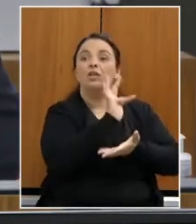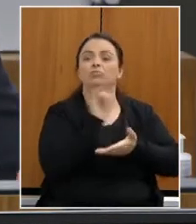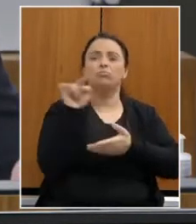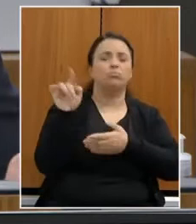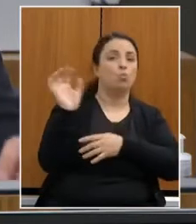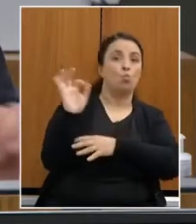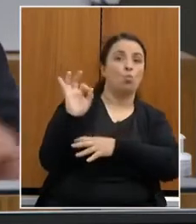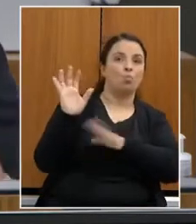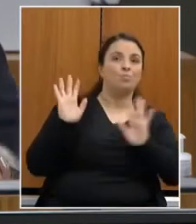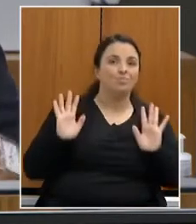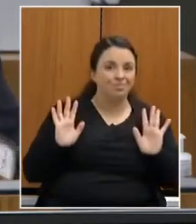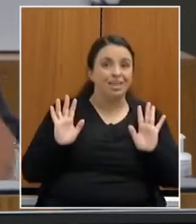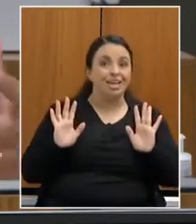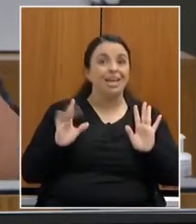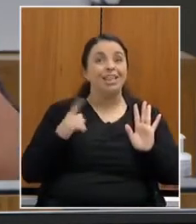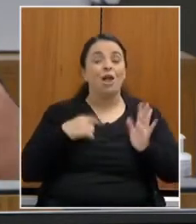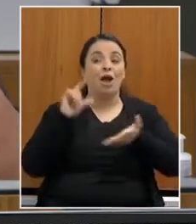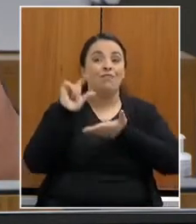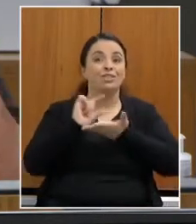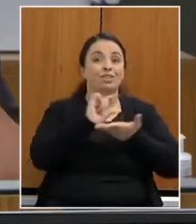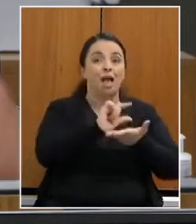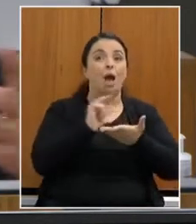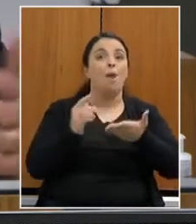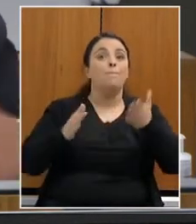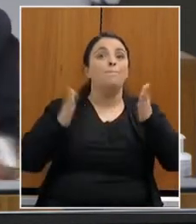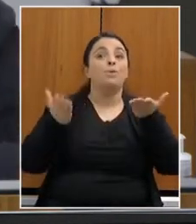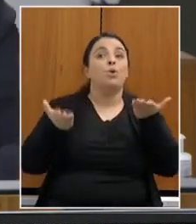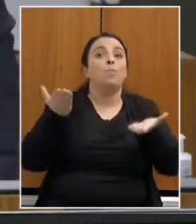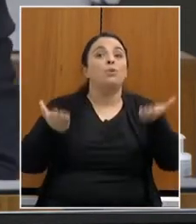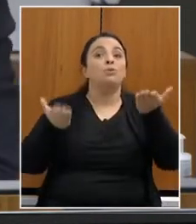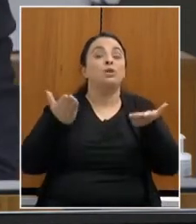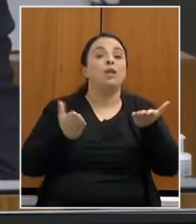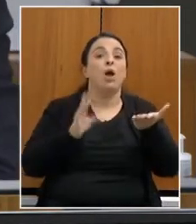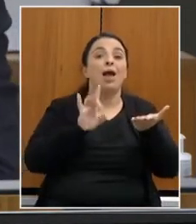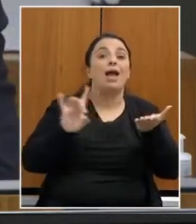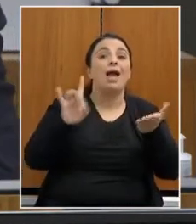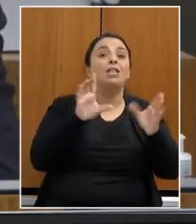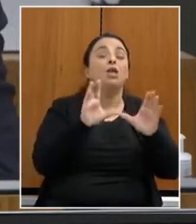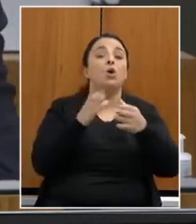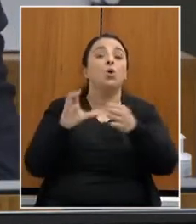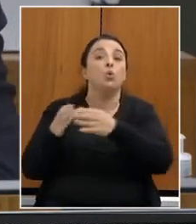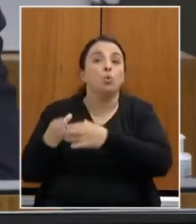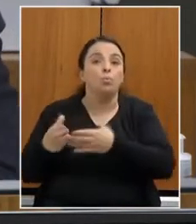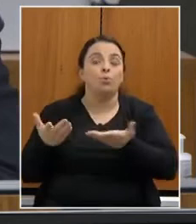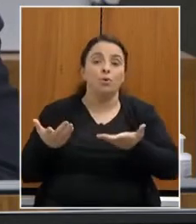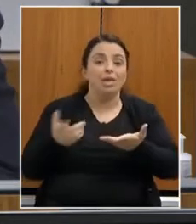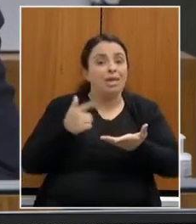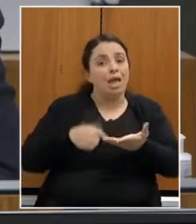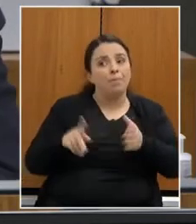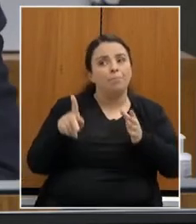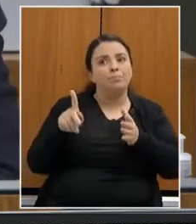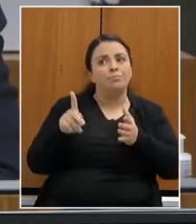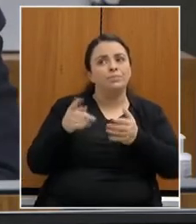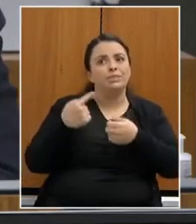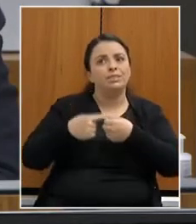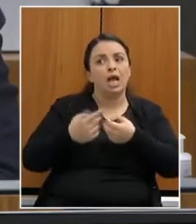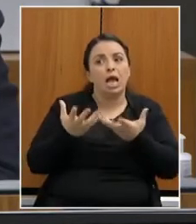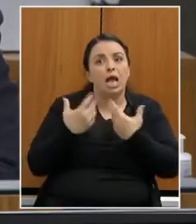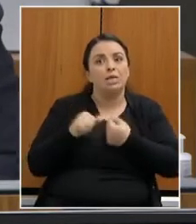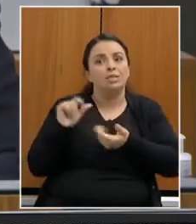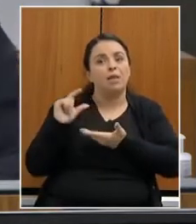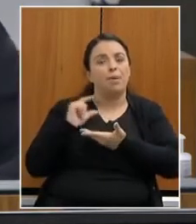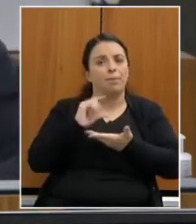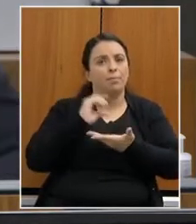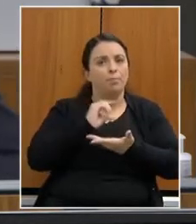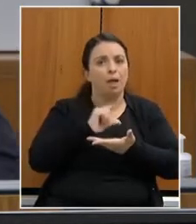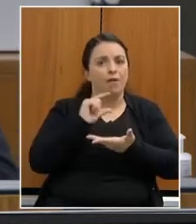e o município acaba pegando essas vacinas e distribuindo conforme ele acha mais pertinente